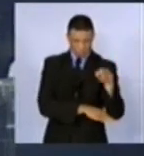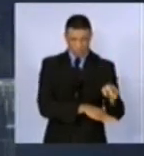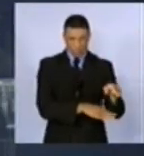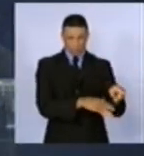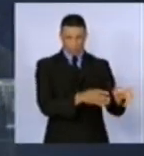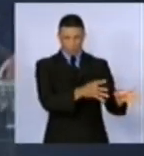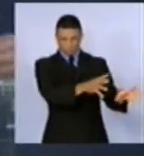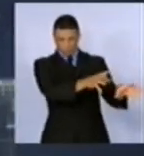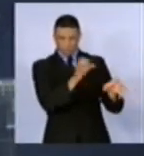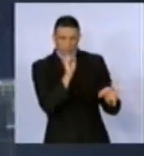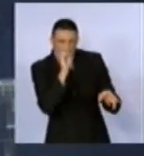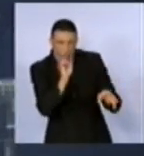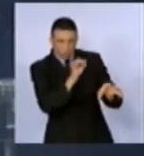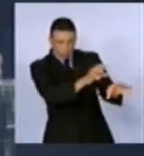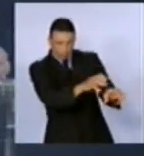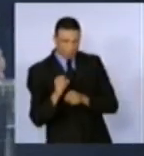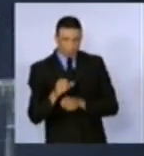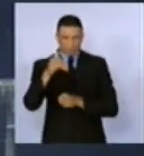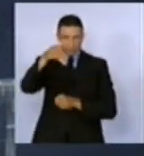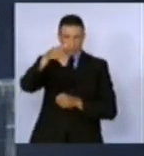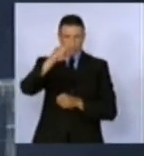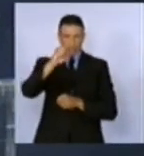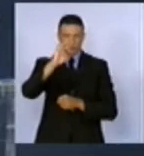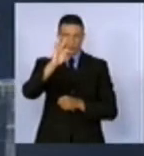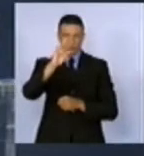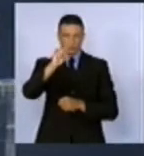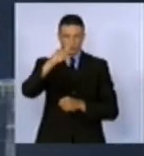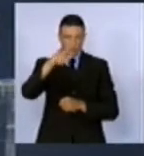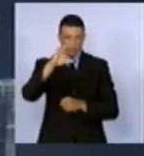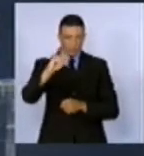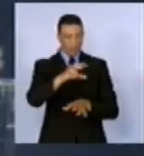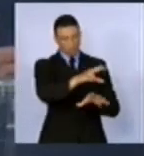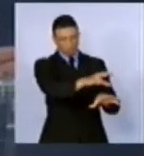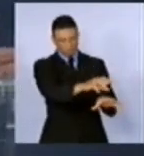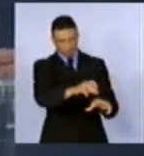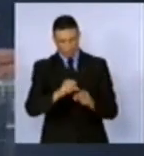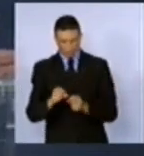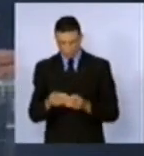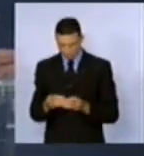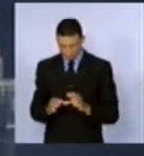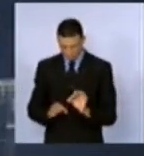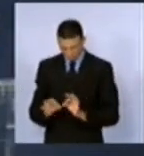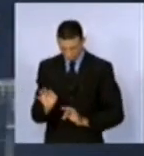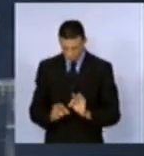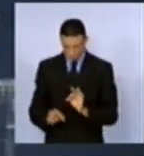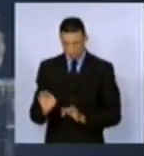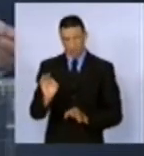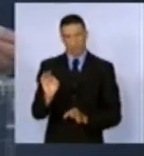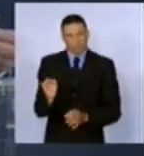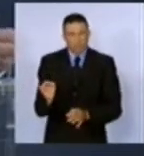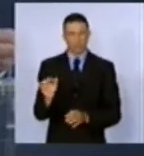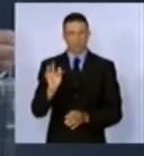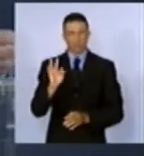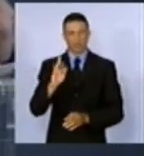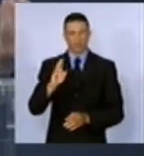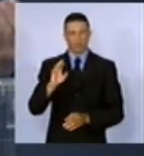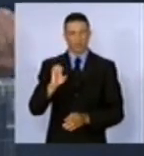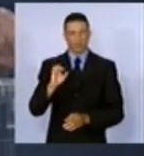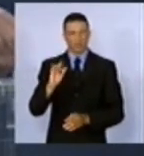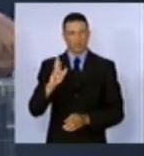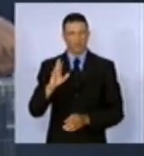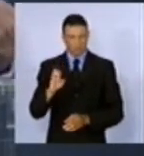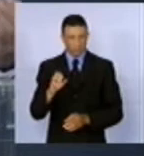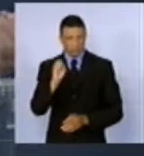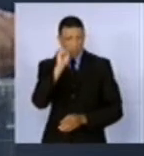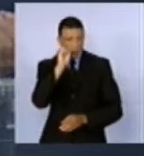gerado pela decomposição anaeróbica da palha de cana e fizermos o flare ou seja se